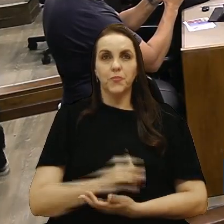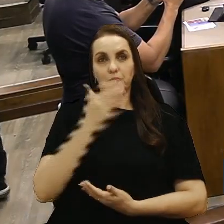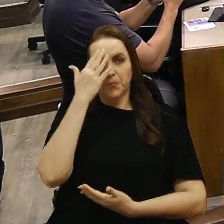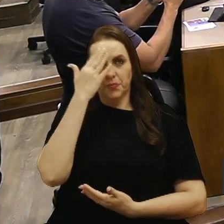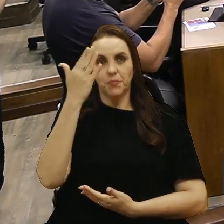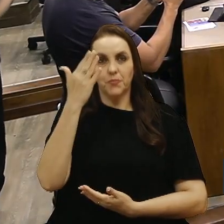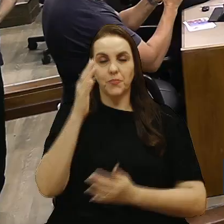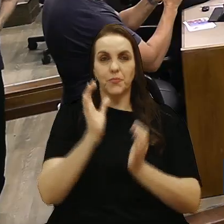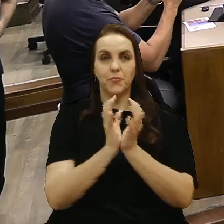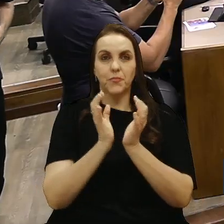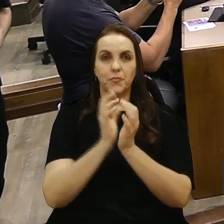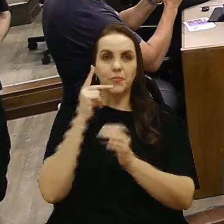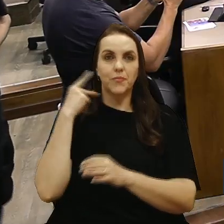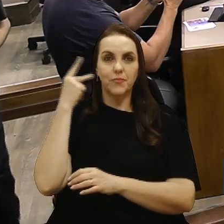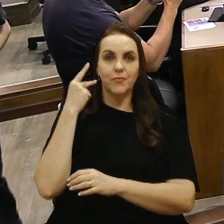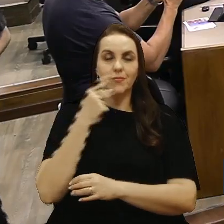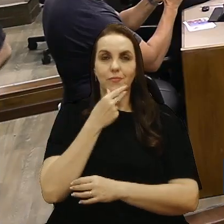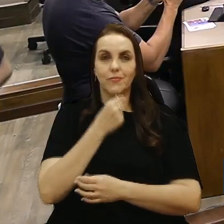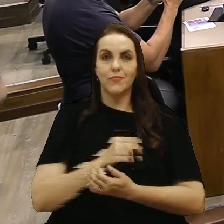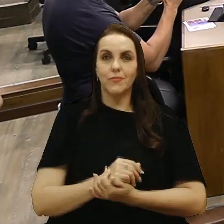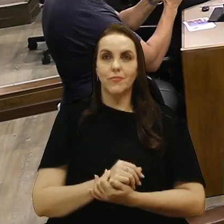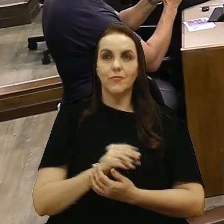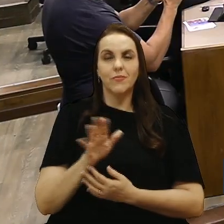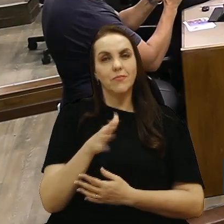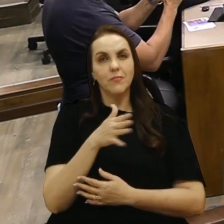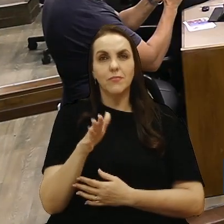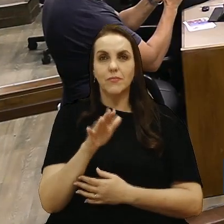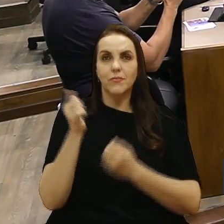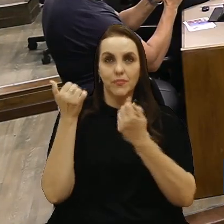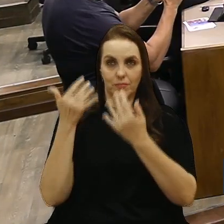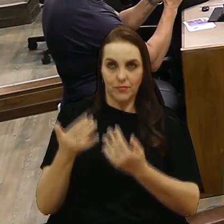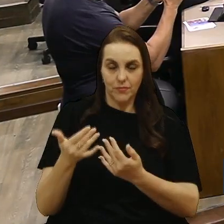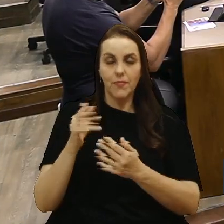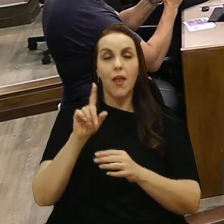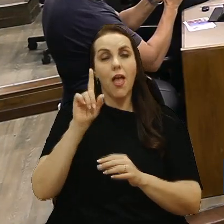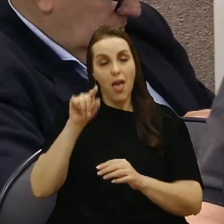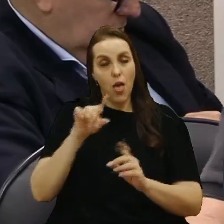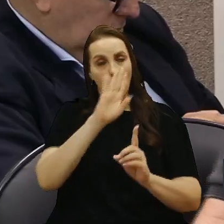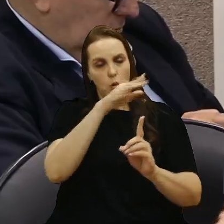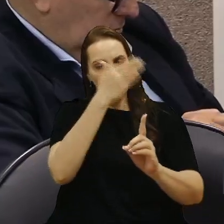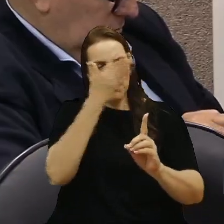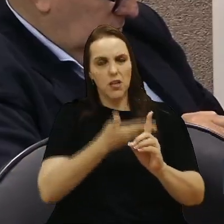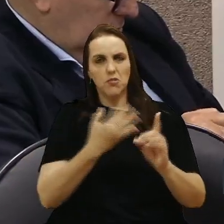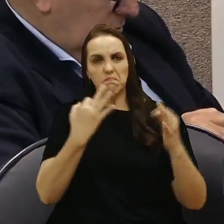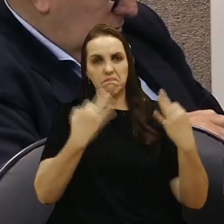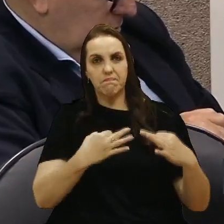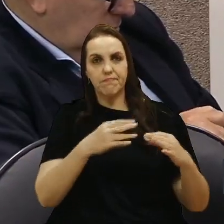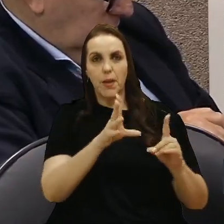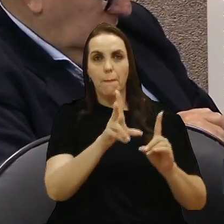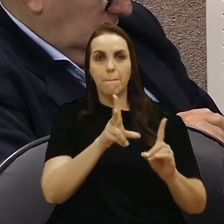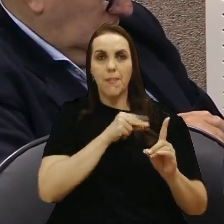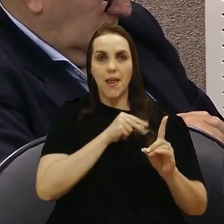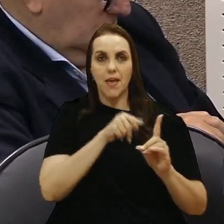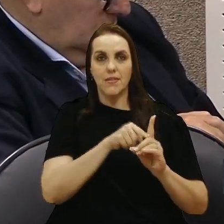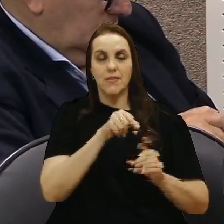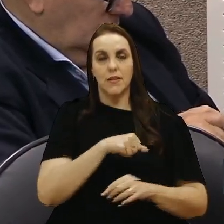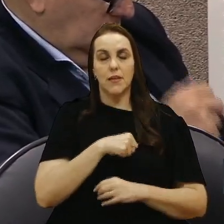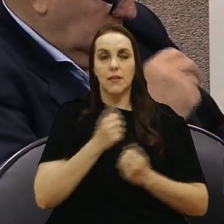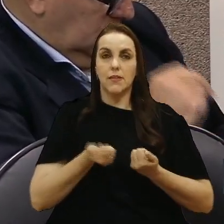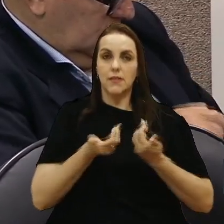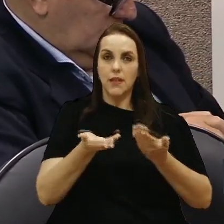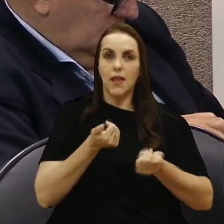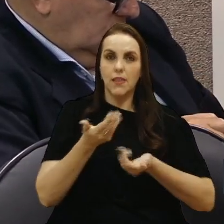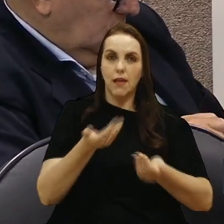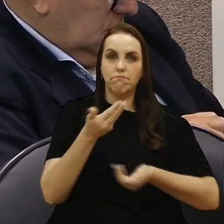Obrigado, colega vereador. Então, é mais ou menos como eu falei. Acho que é uma homenagem digna, merecida, alguém que entregou tanto para a nossa